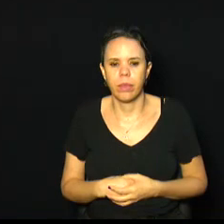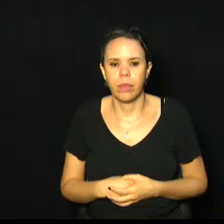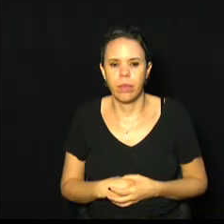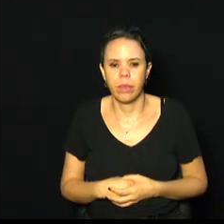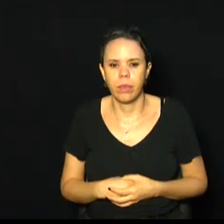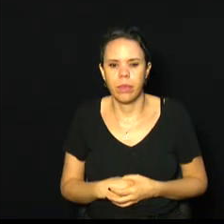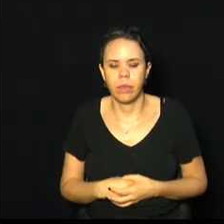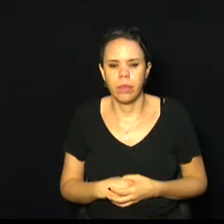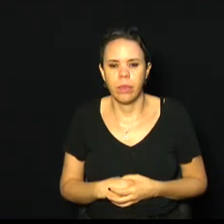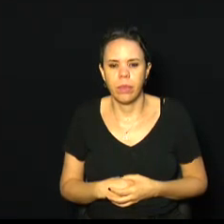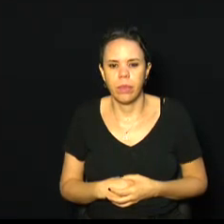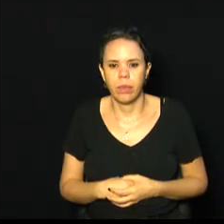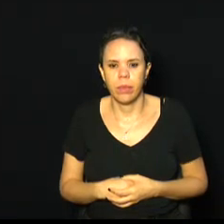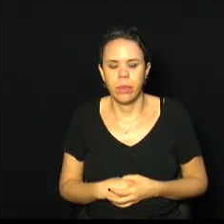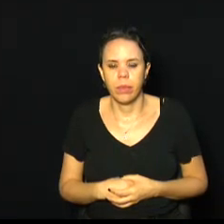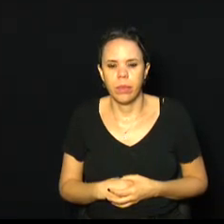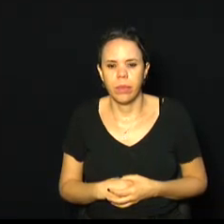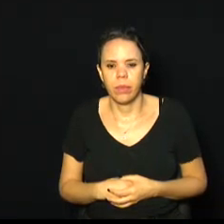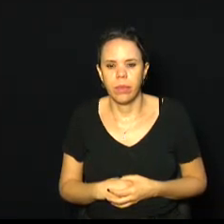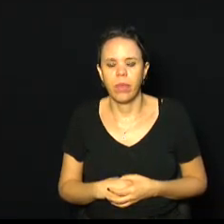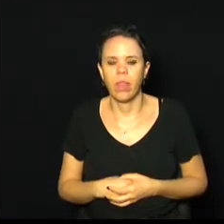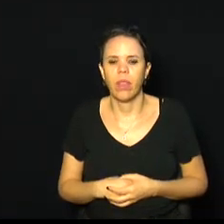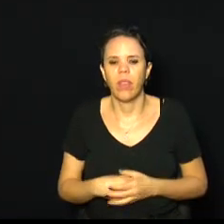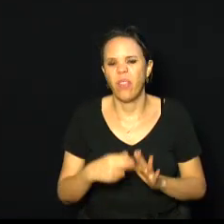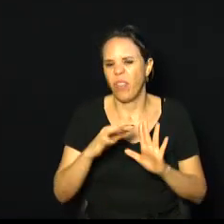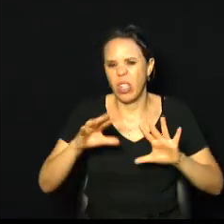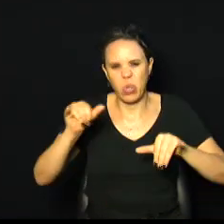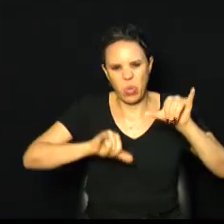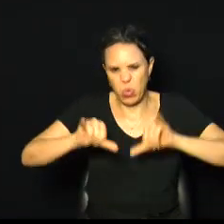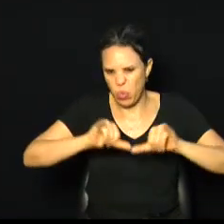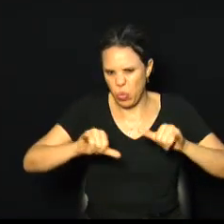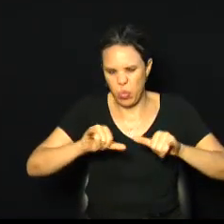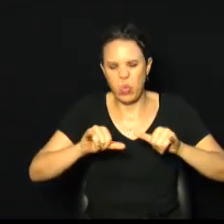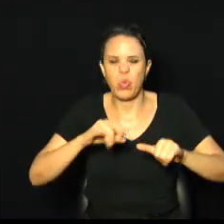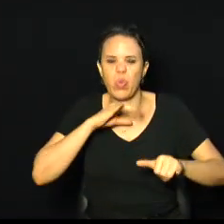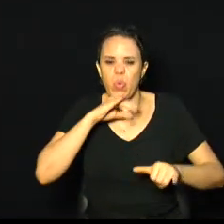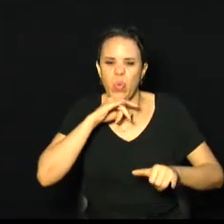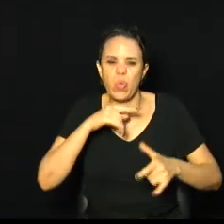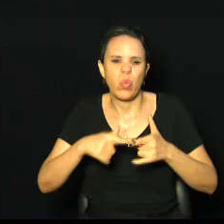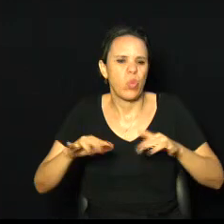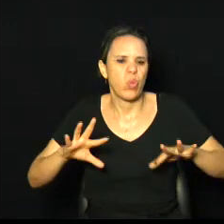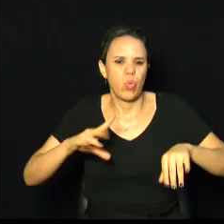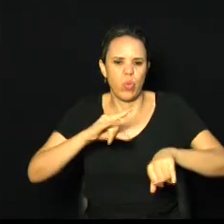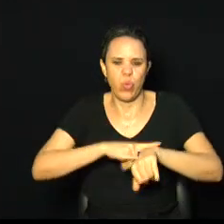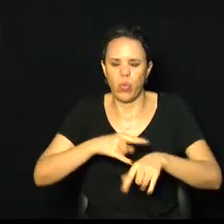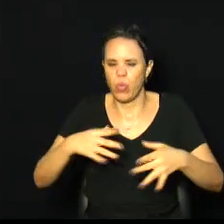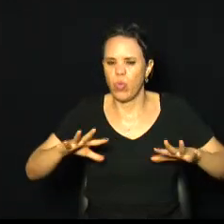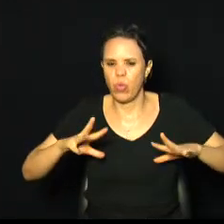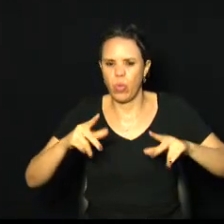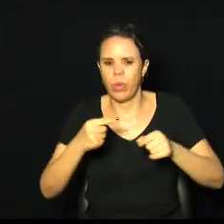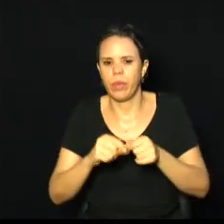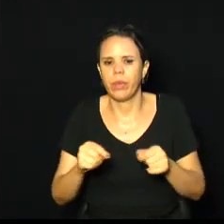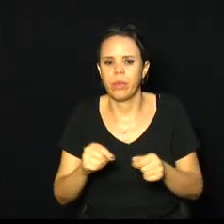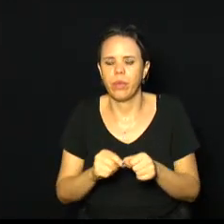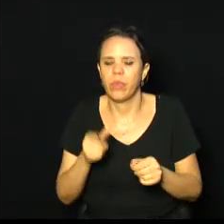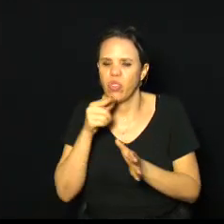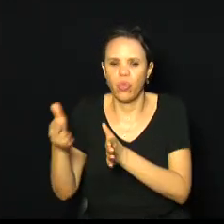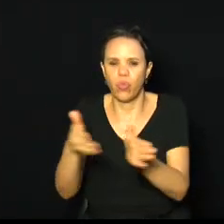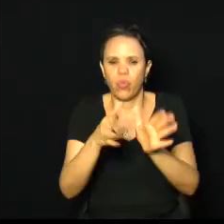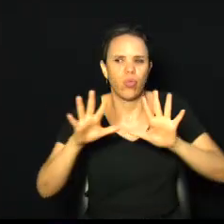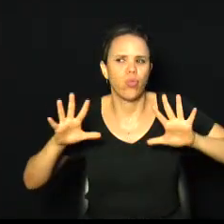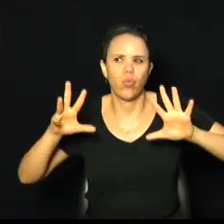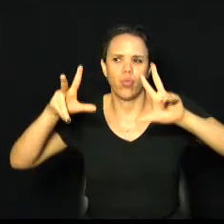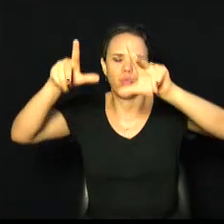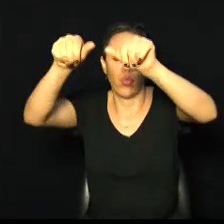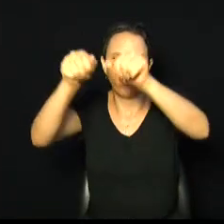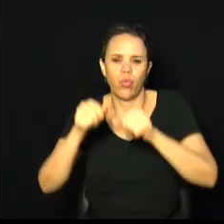Etanema coli e fósforo total, a situação é ruim em todas as subbacias, com